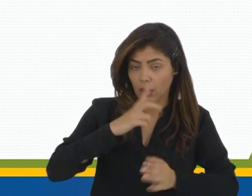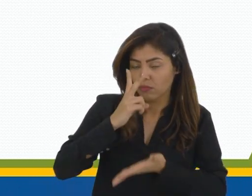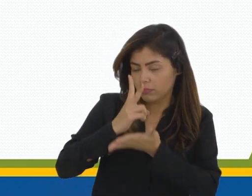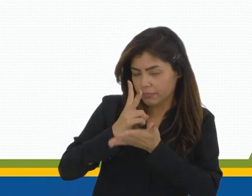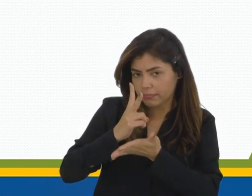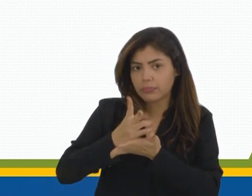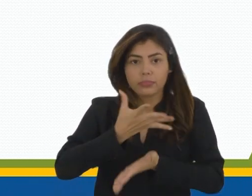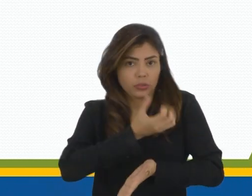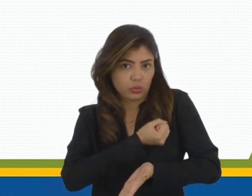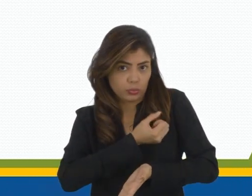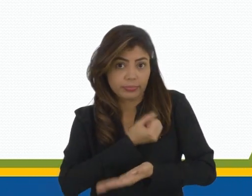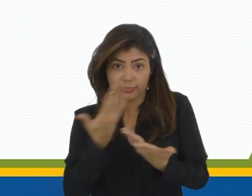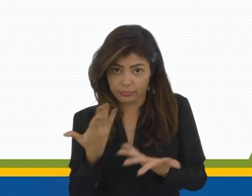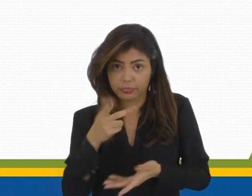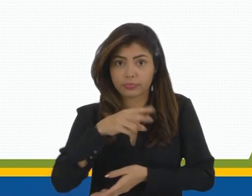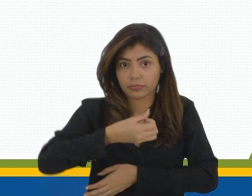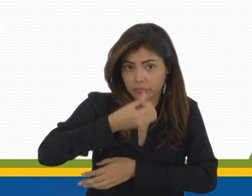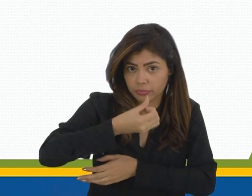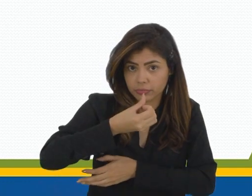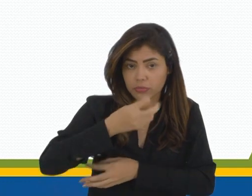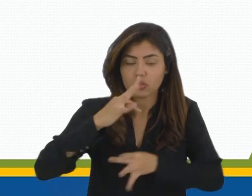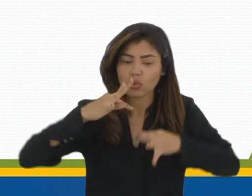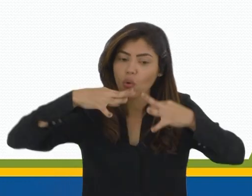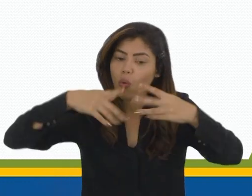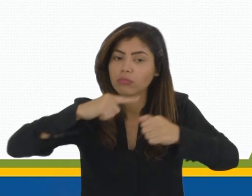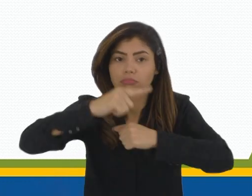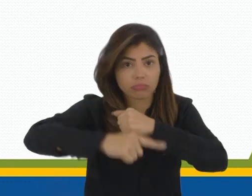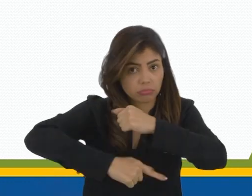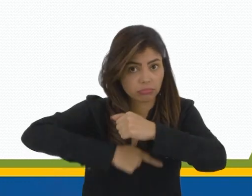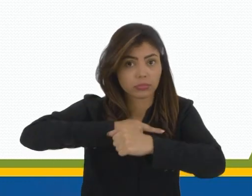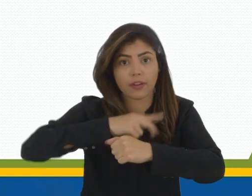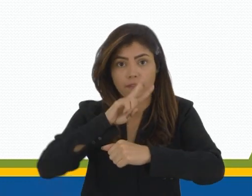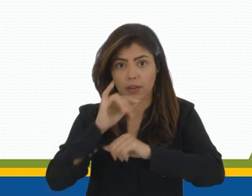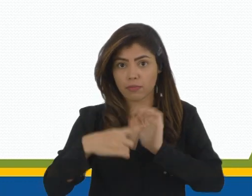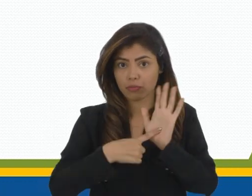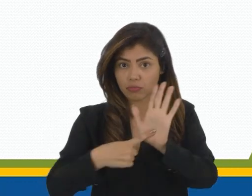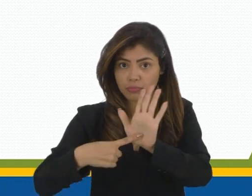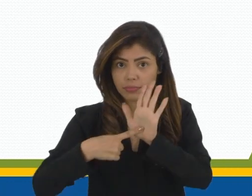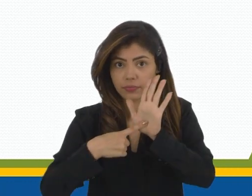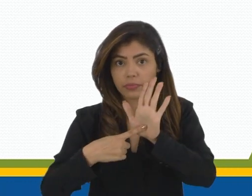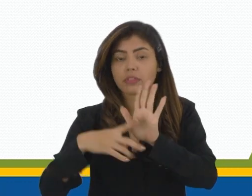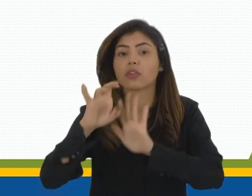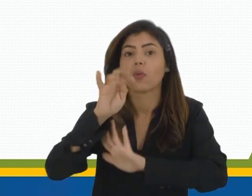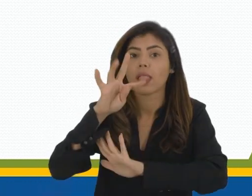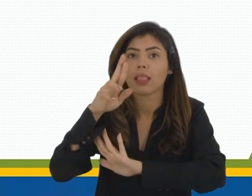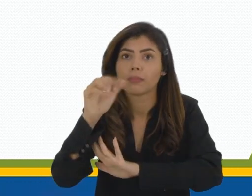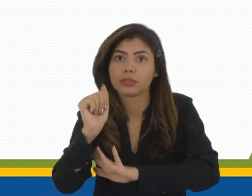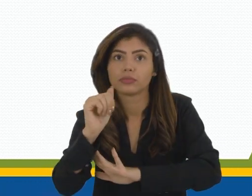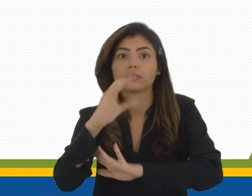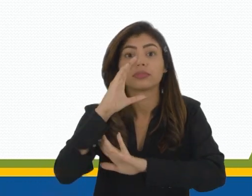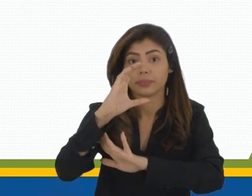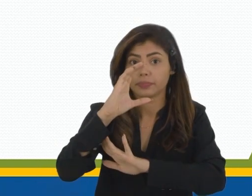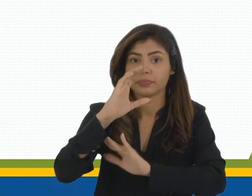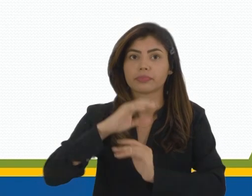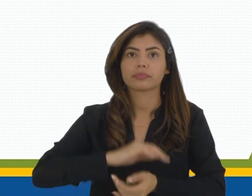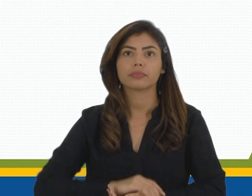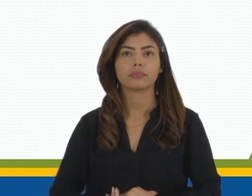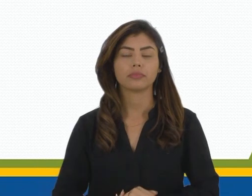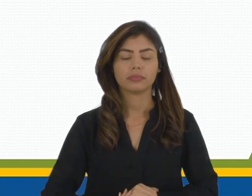número atômico igual a 6, todos esses átomos, eles representam o elemento carbono.